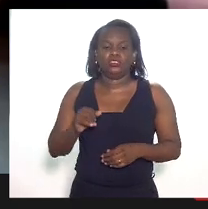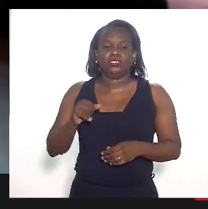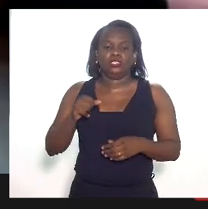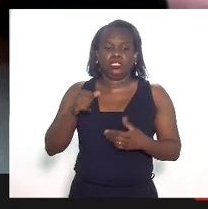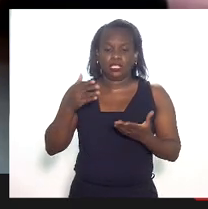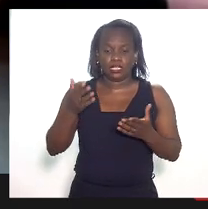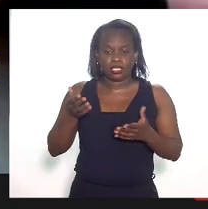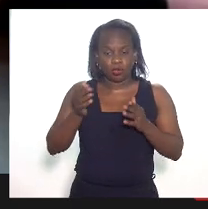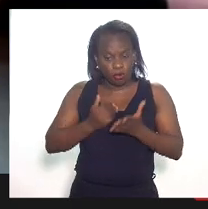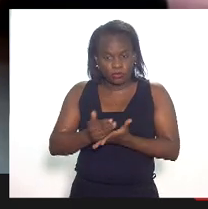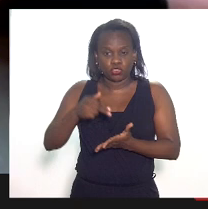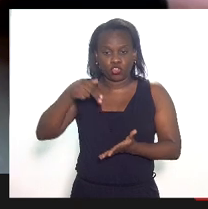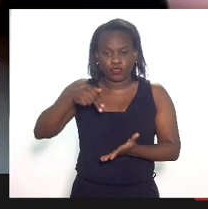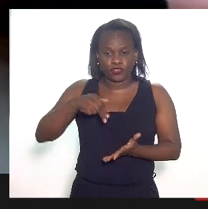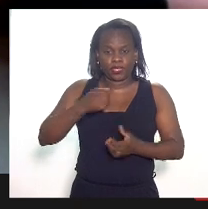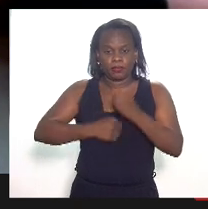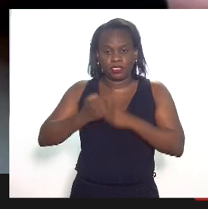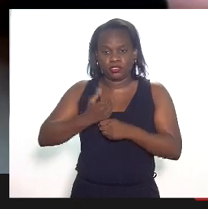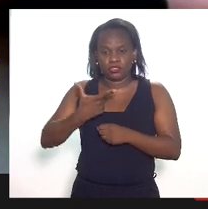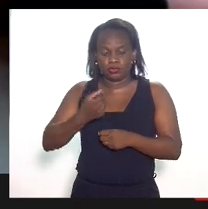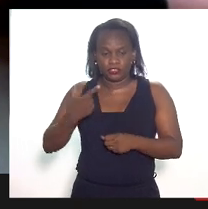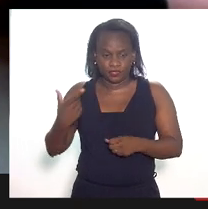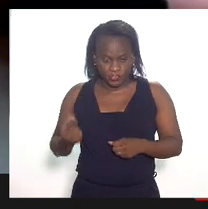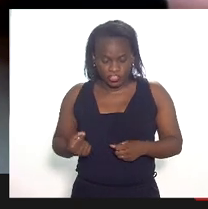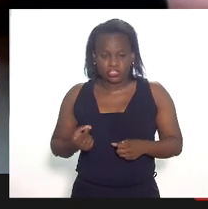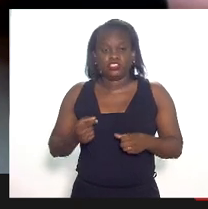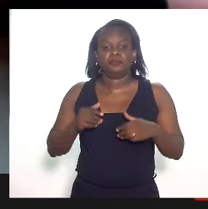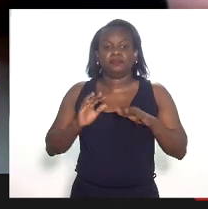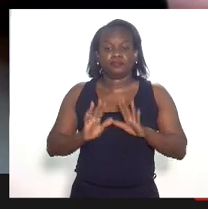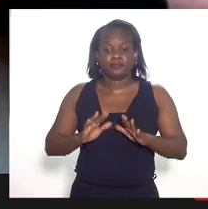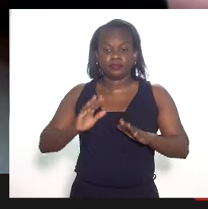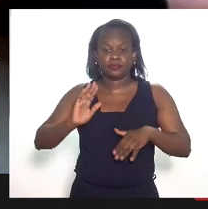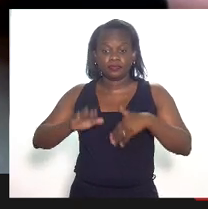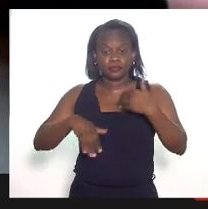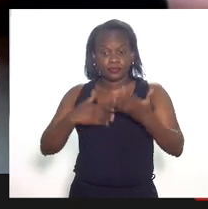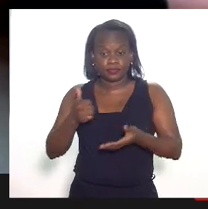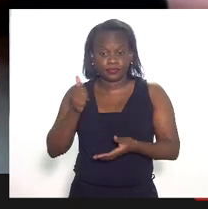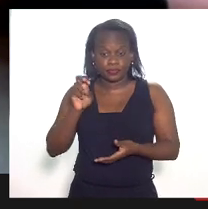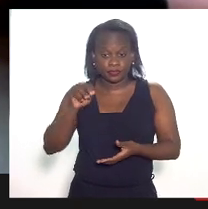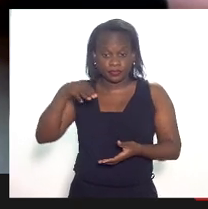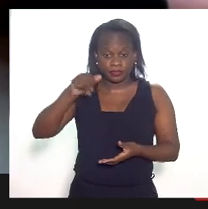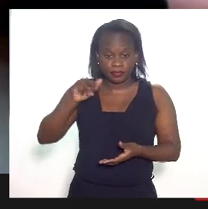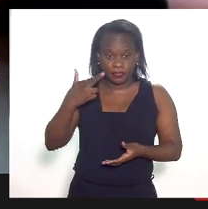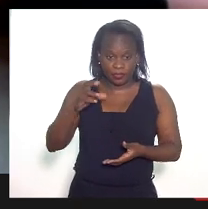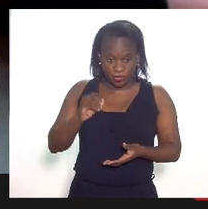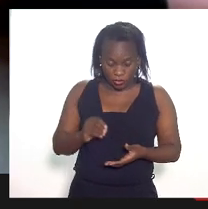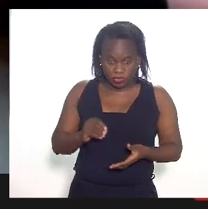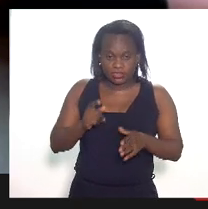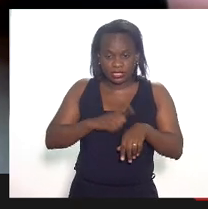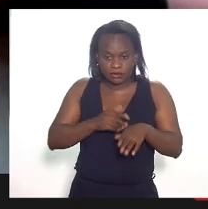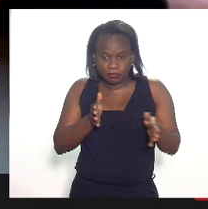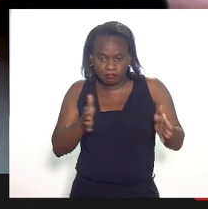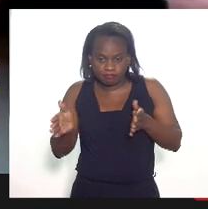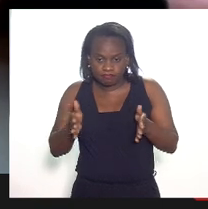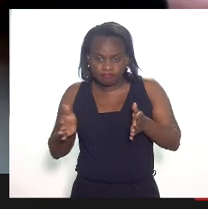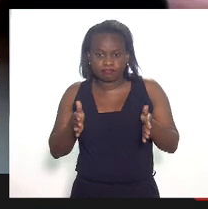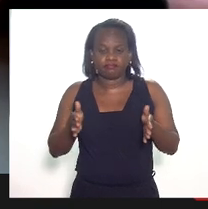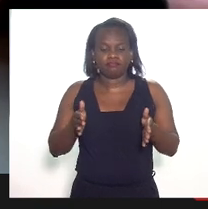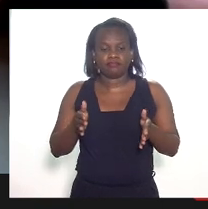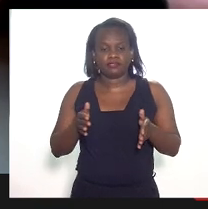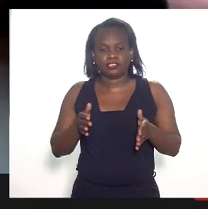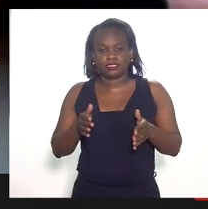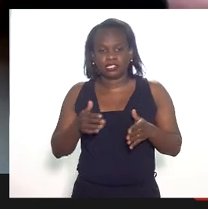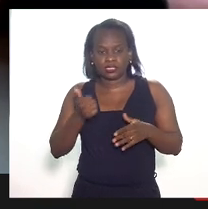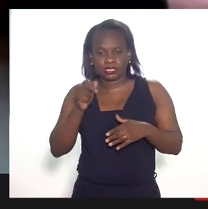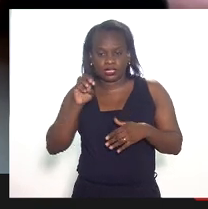desde novembro de 2020. Tá? E após 15/3, quer dizer, foi um período que houve,